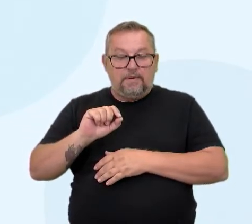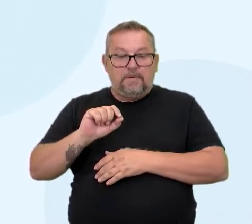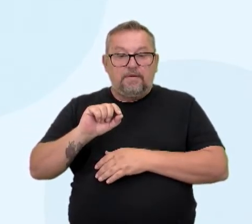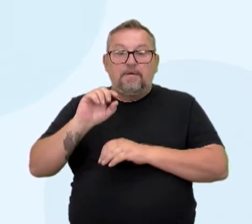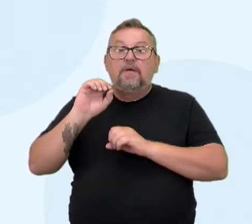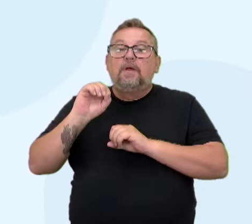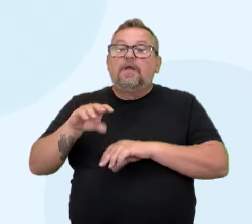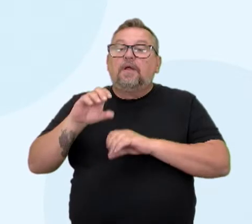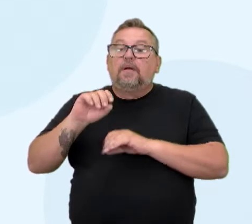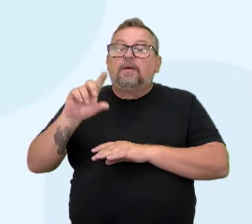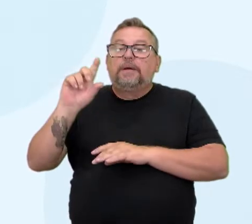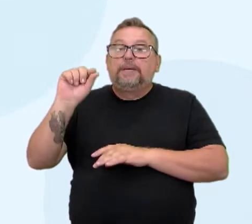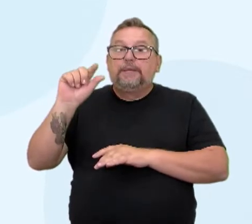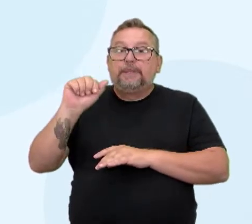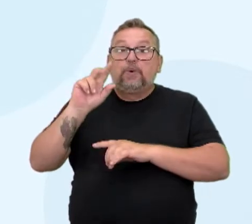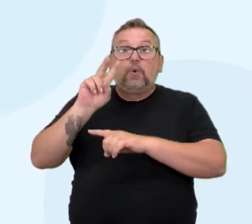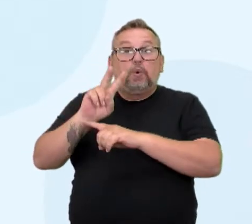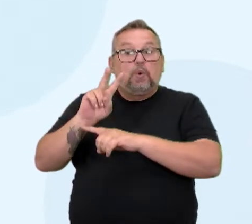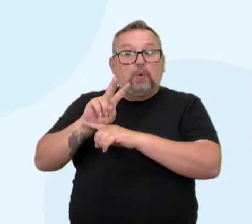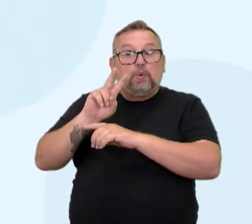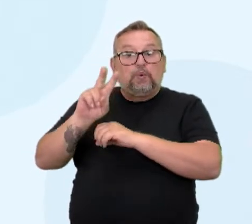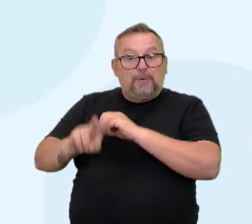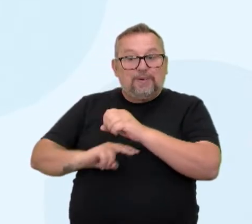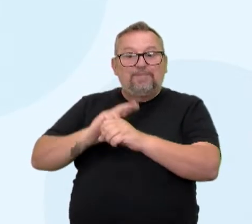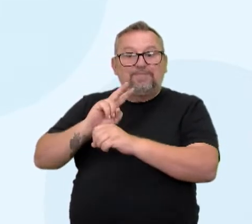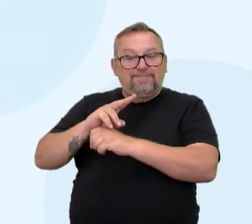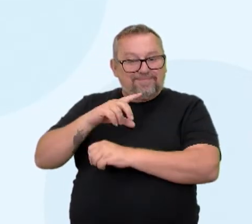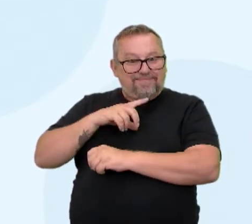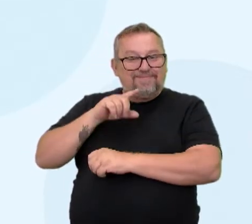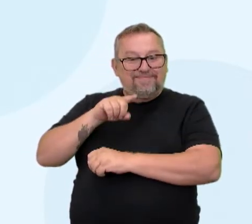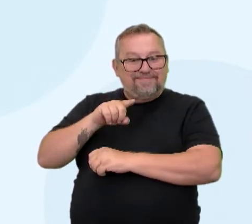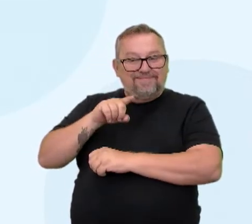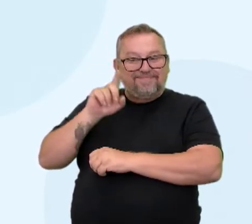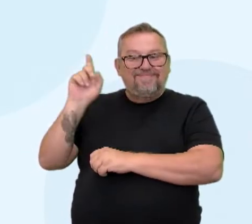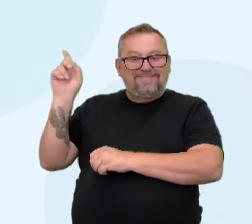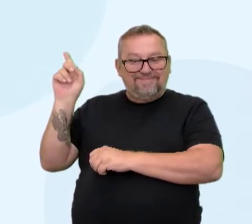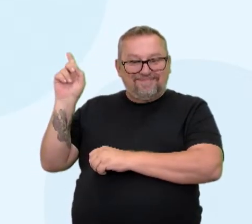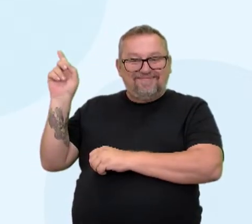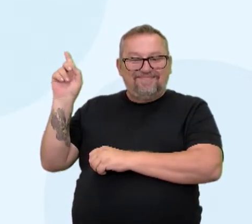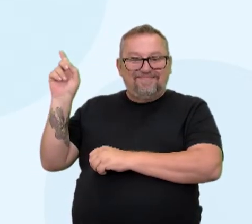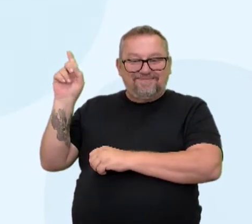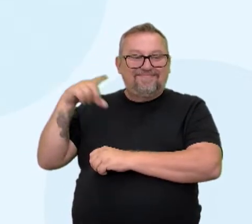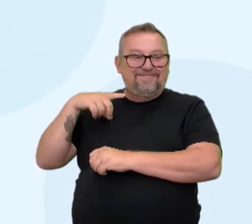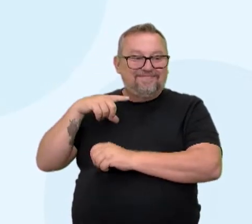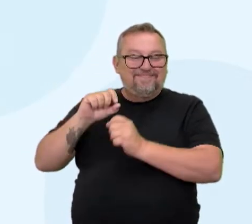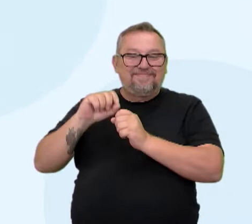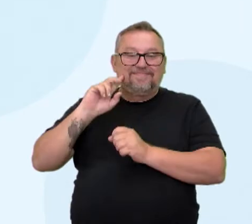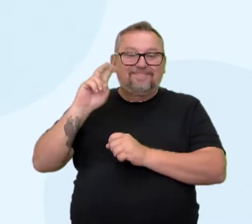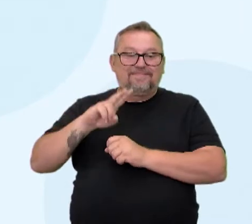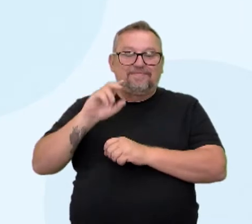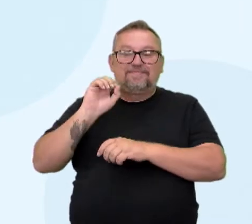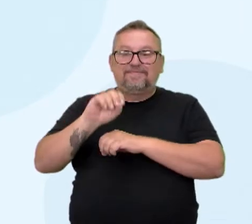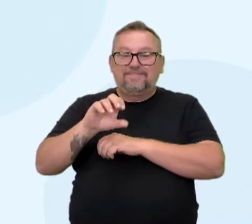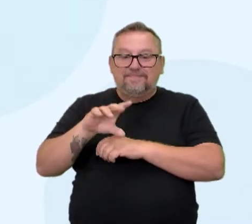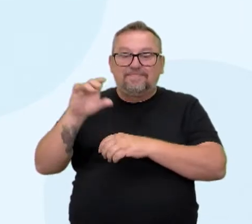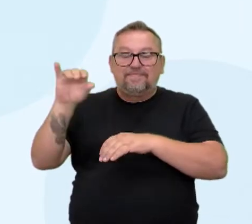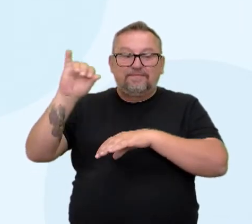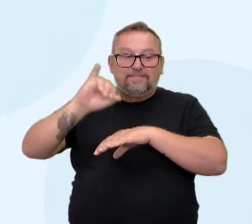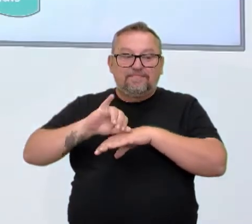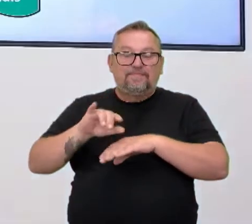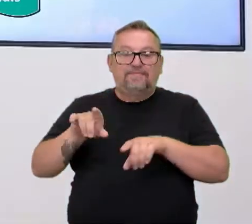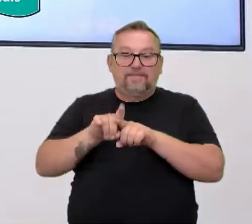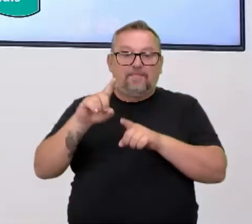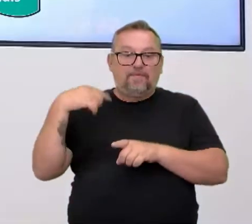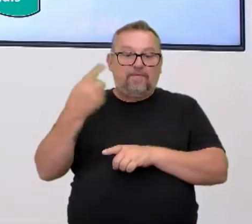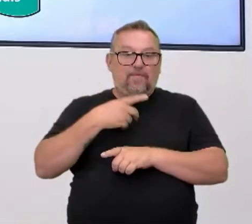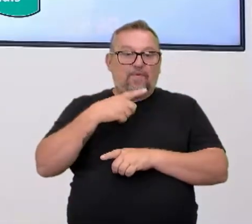educação financeira sustentável, que está aqui, ó, que é a ideia central. Graças à educação financeira sustentável,